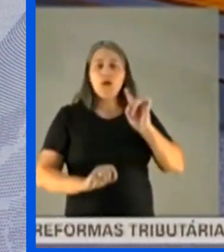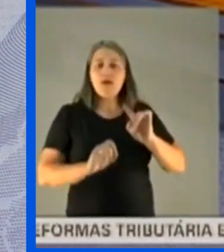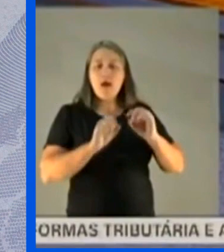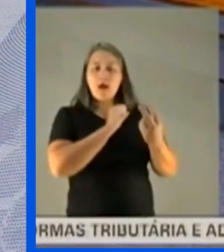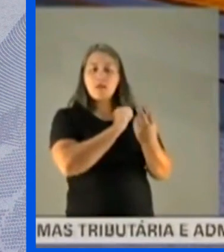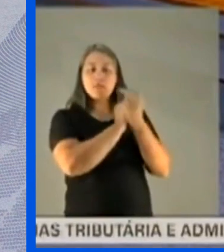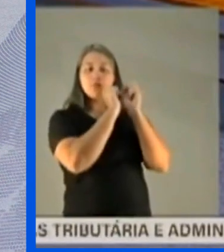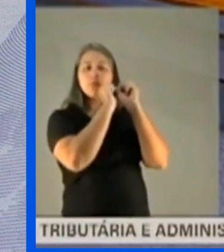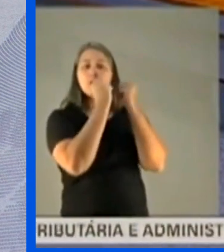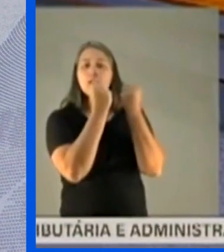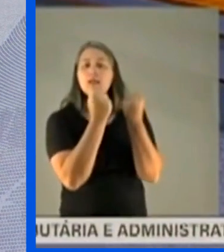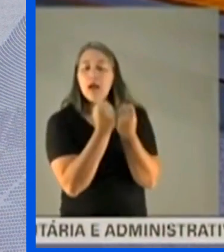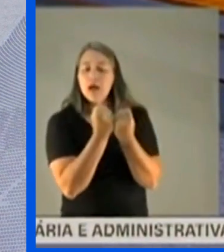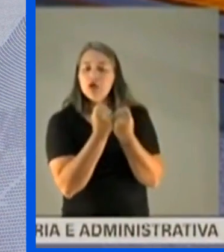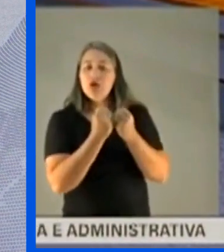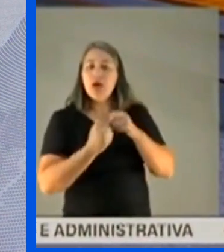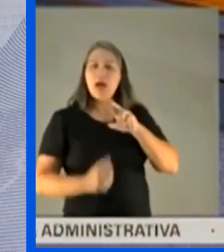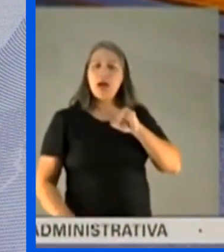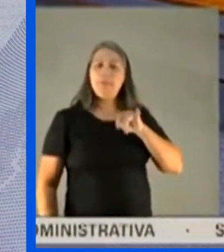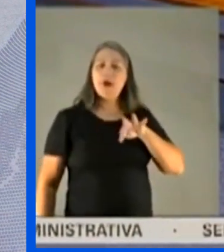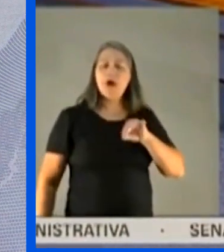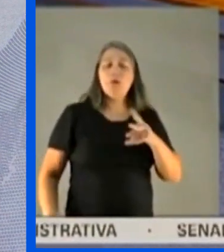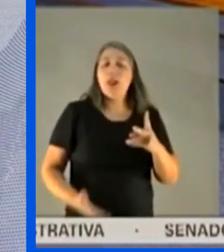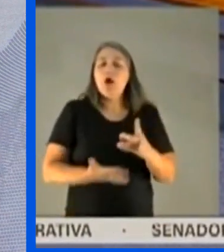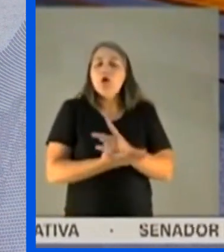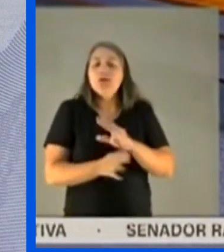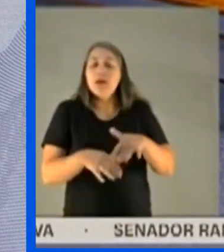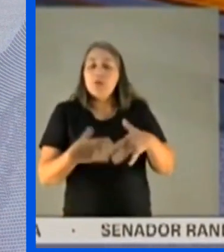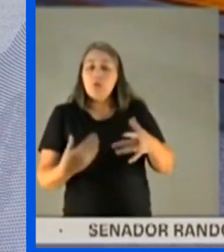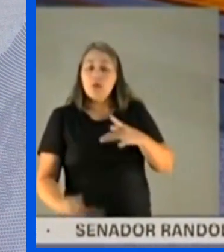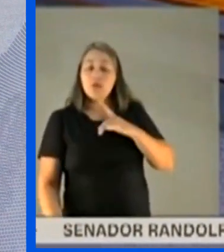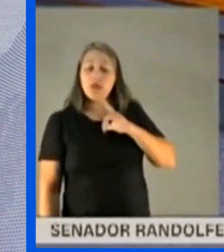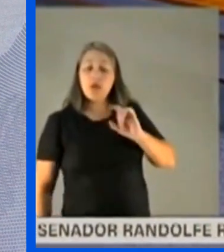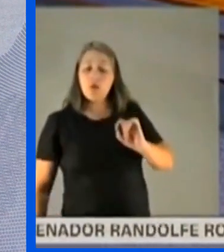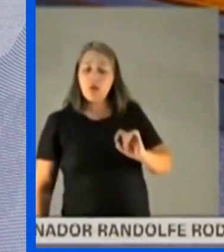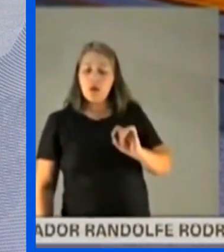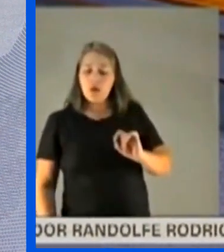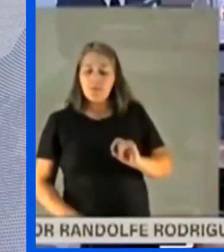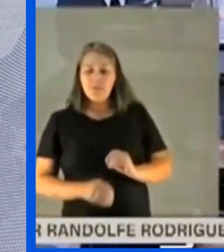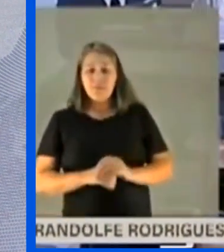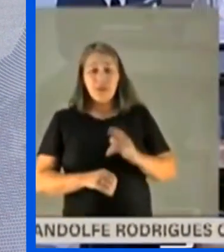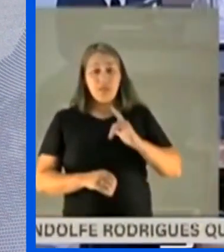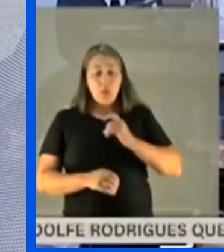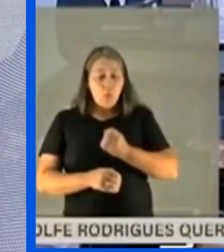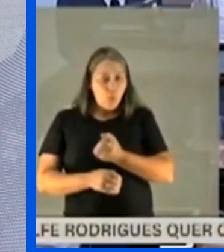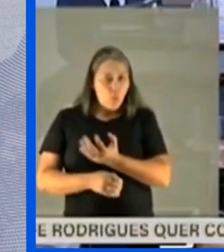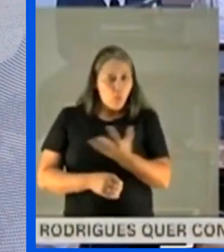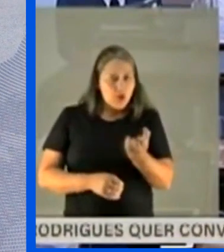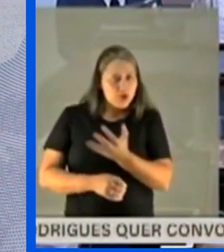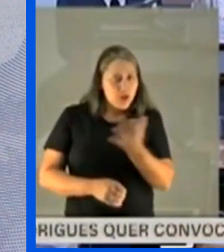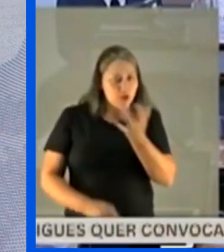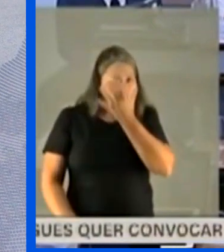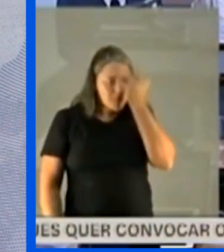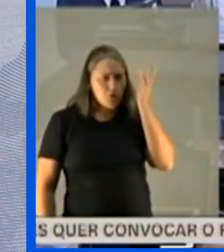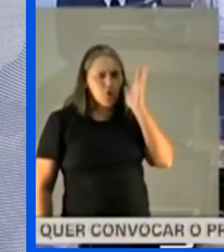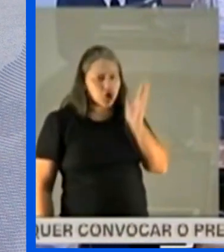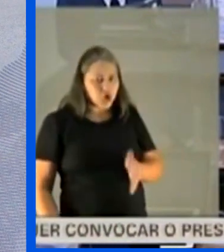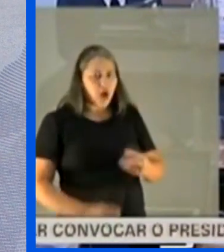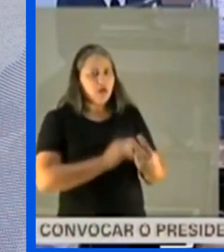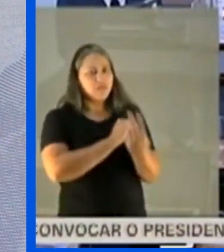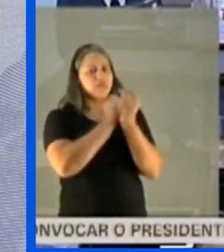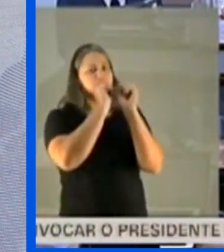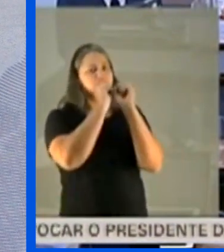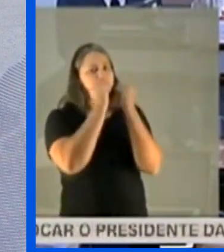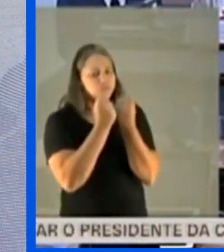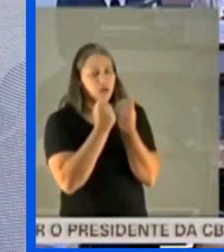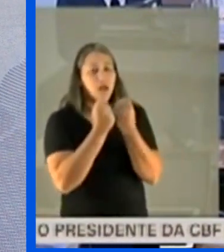rebanho é um fato. Ela acontece quando você tem uma grande quantidade de pessoas imunizadas ou